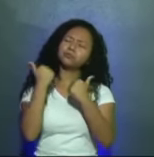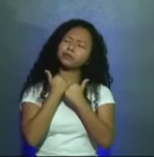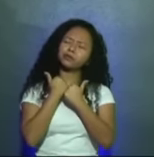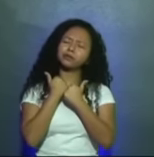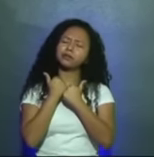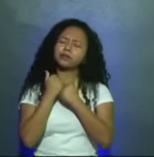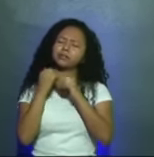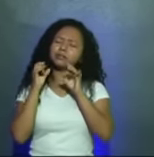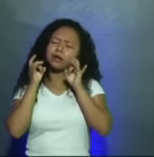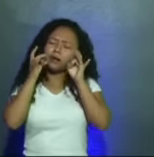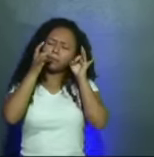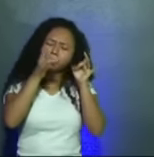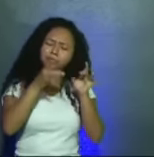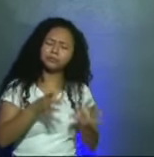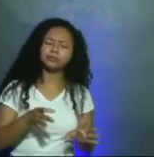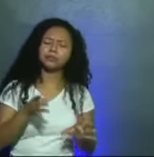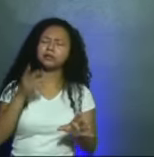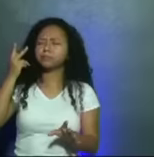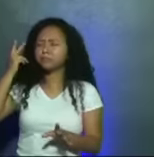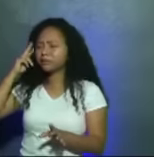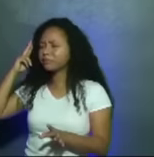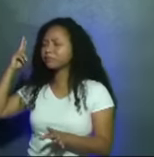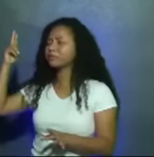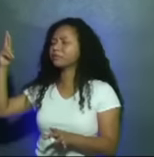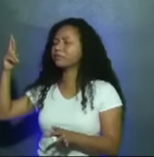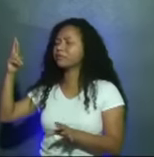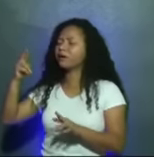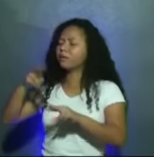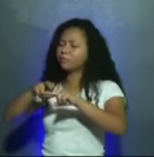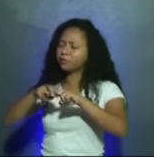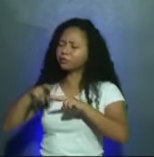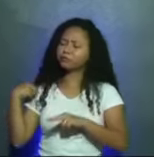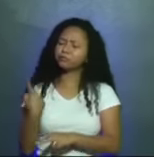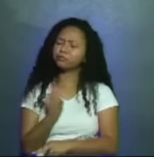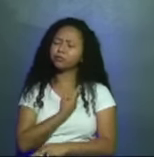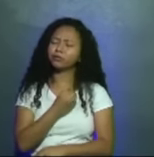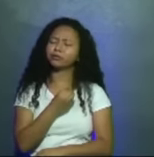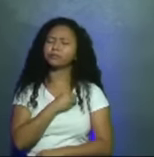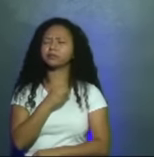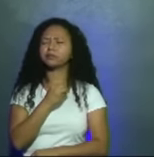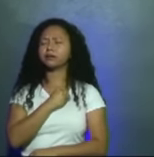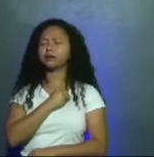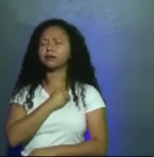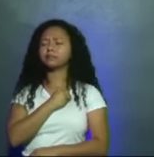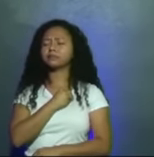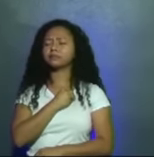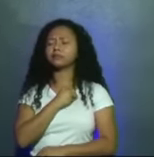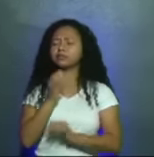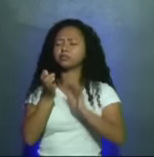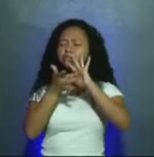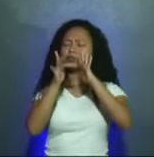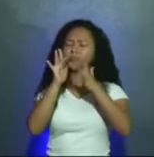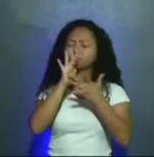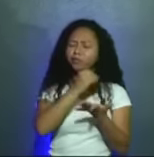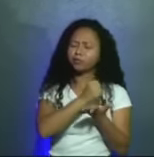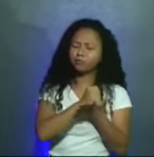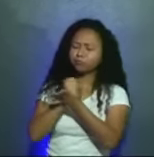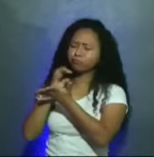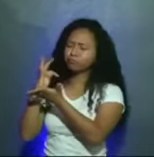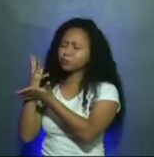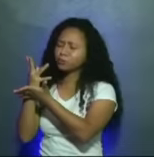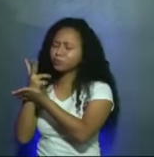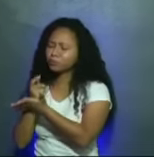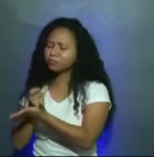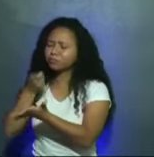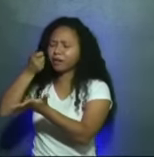abandonado pelo Senhor, por causa do nosso pecado. Ele levou tudo, Ele pagou o preço com seu